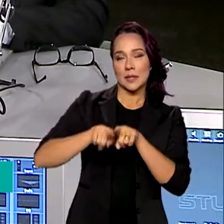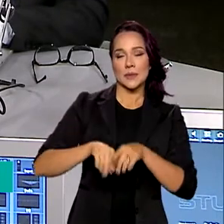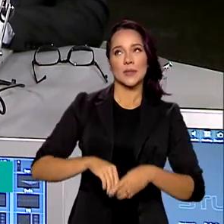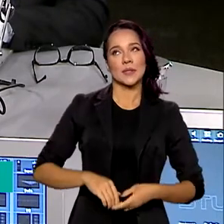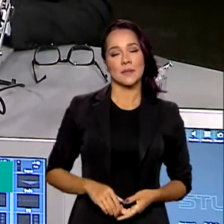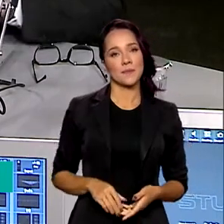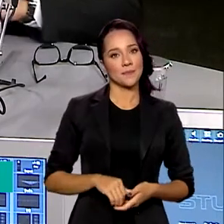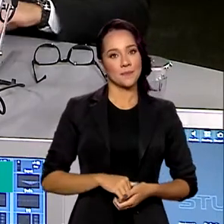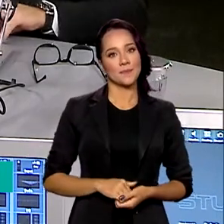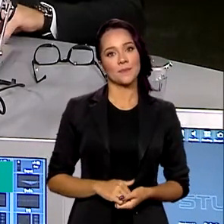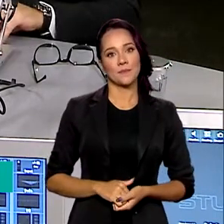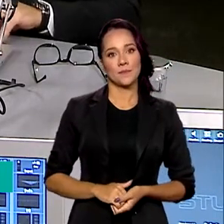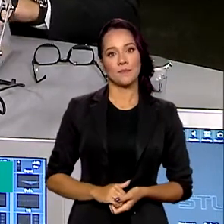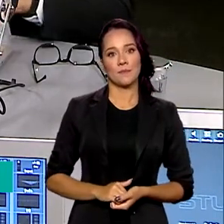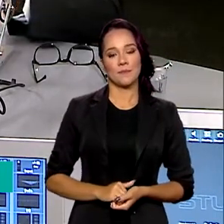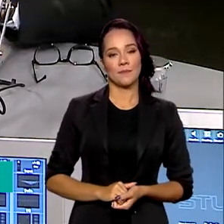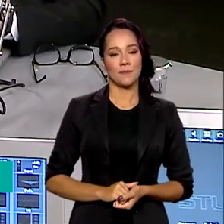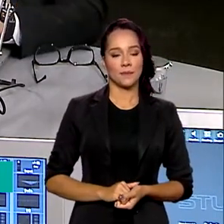e